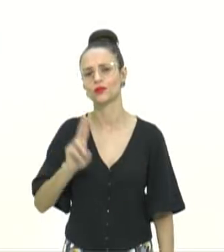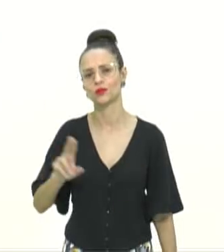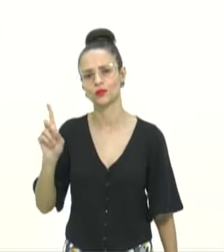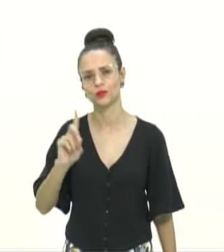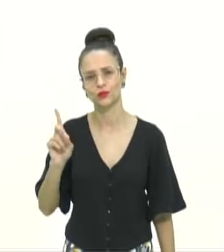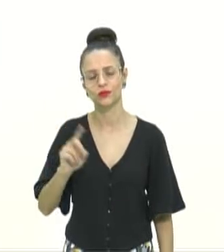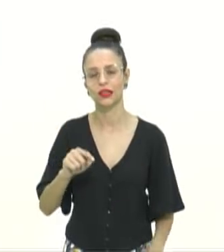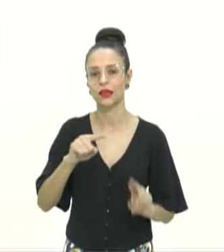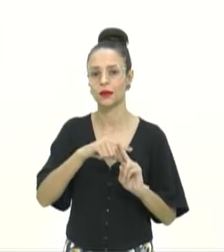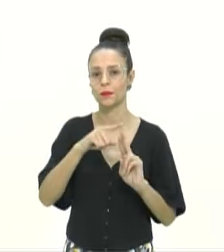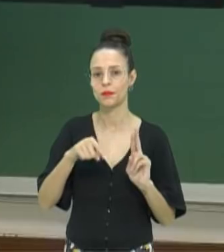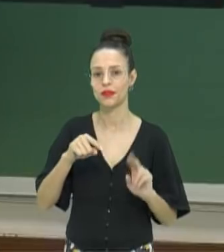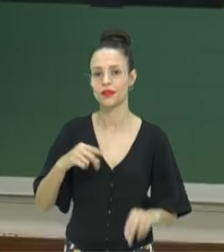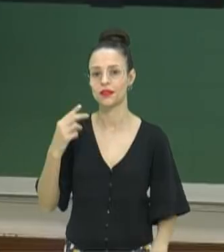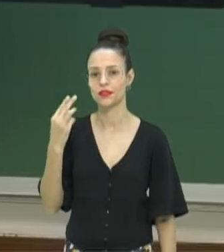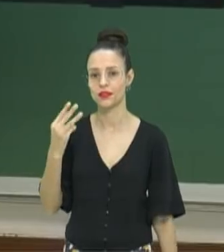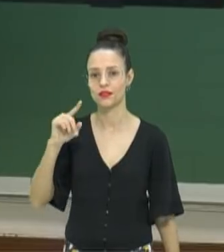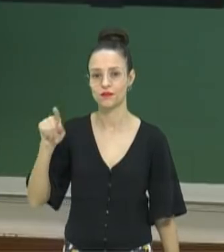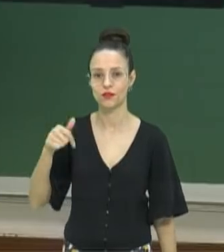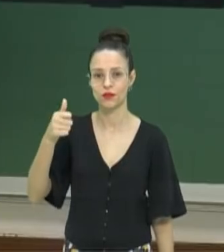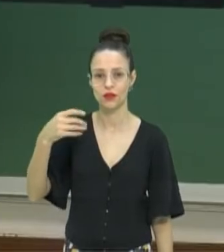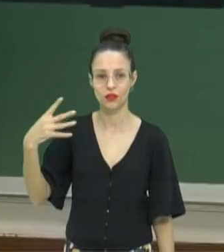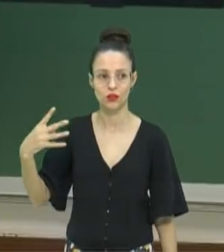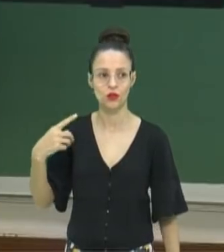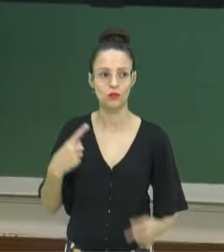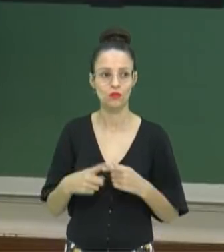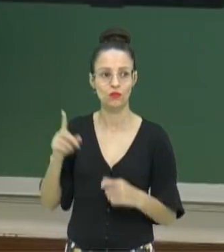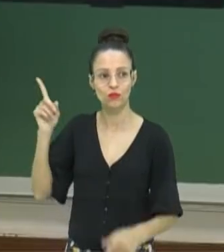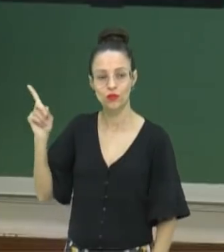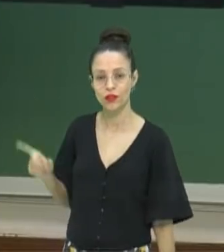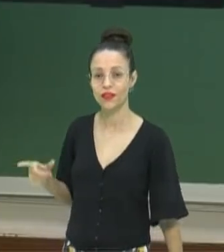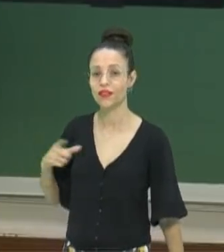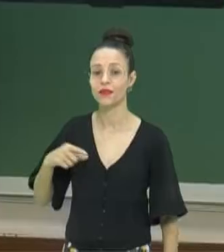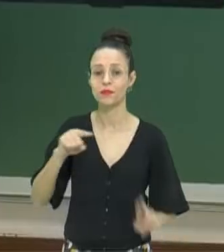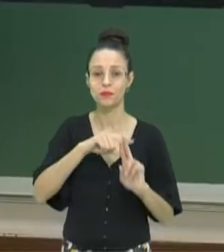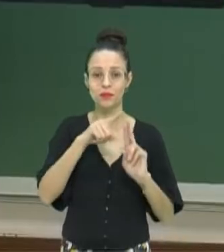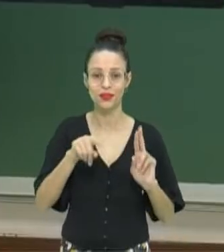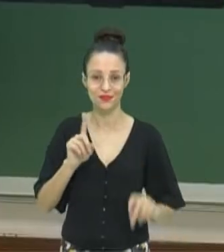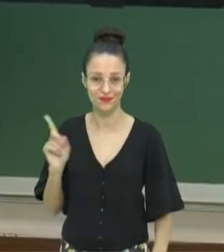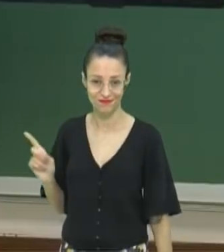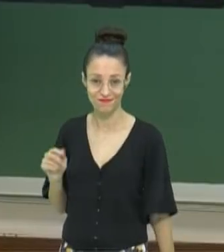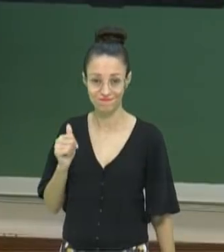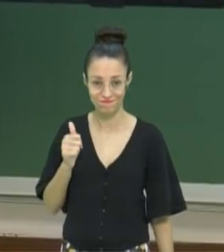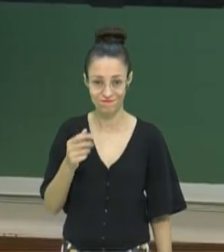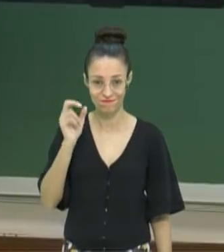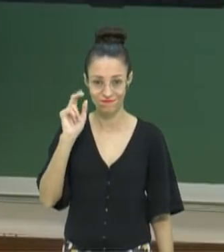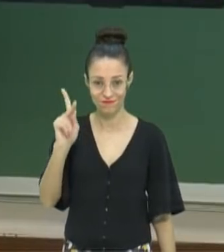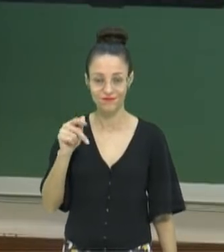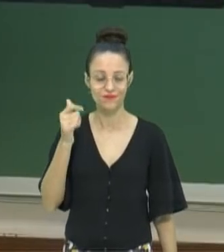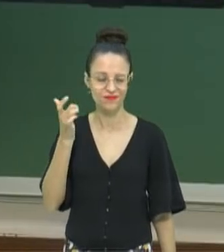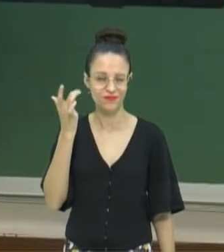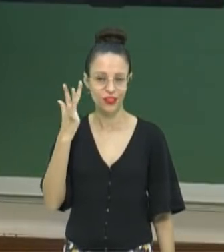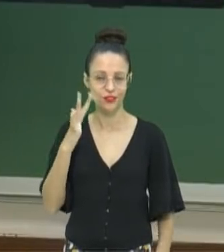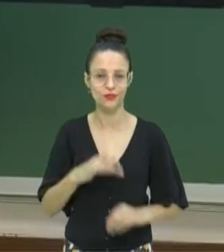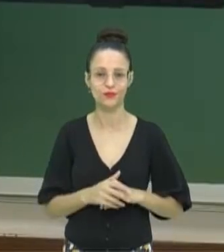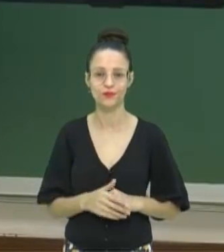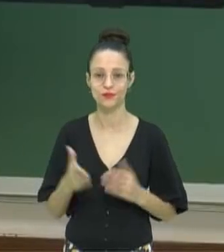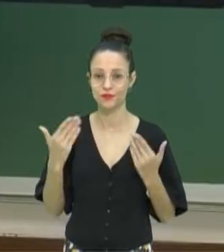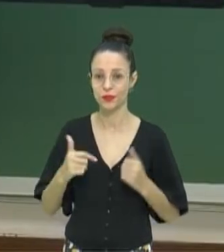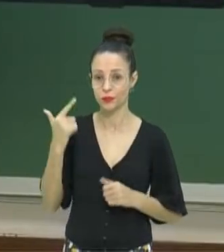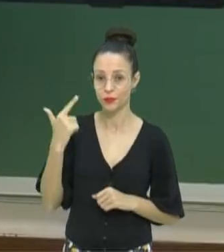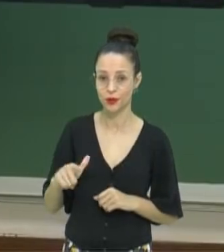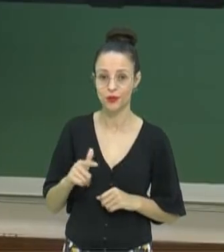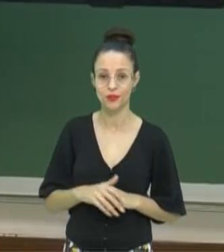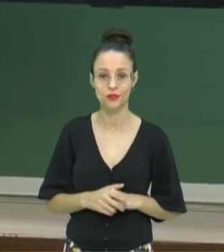π como 3,14, porque nas opções eu tenho π, ok? Fácil, né? Vamos para o